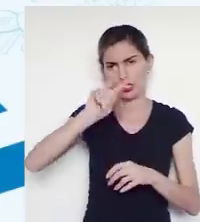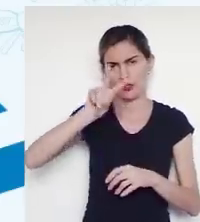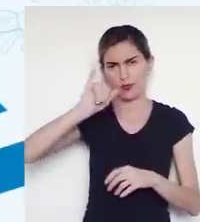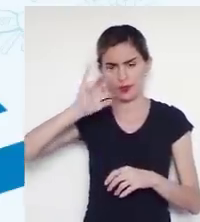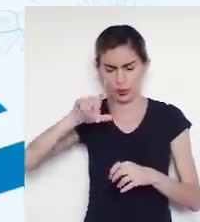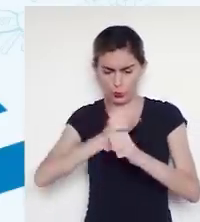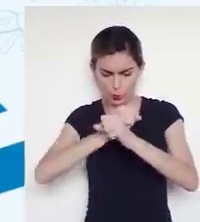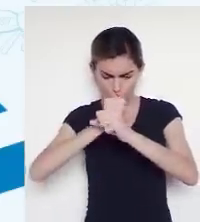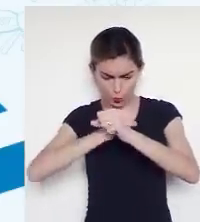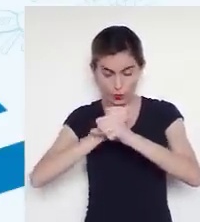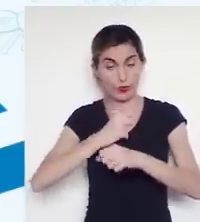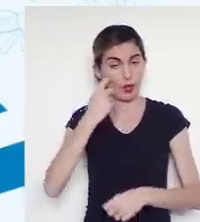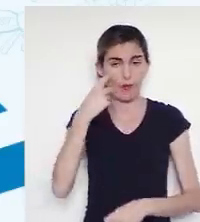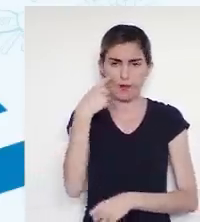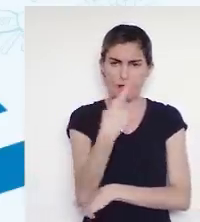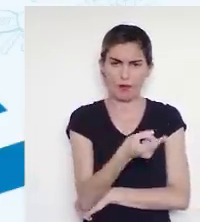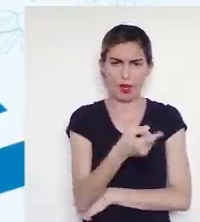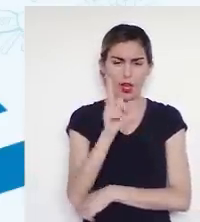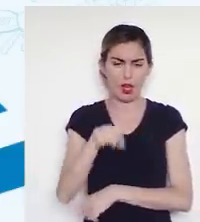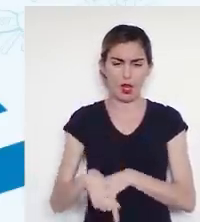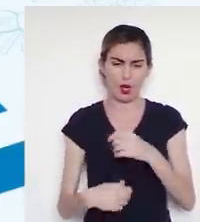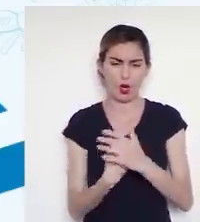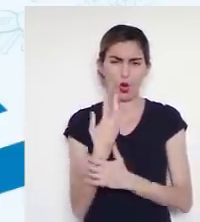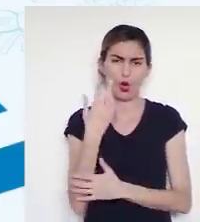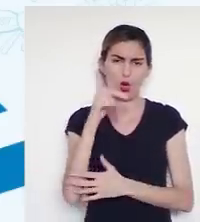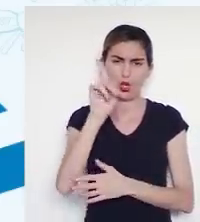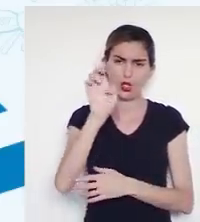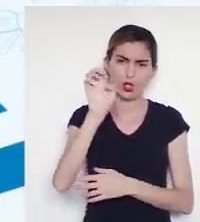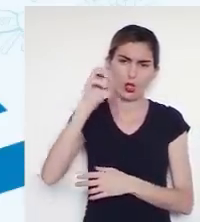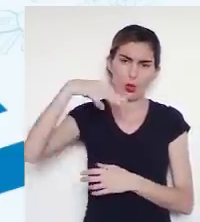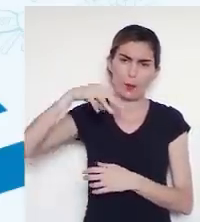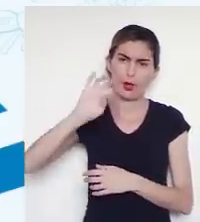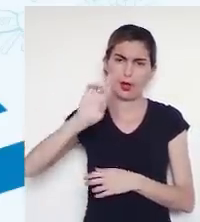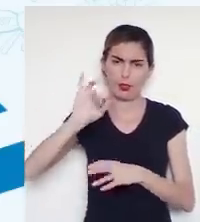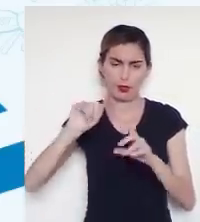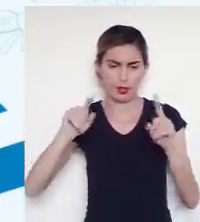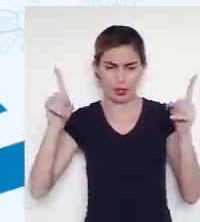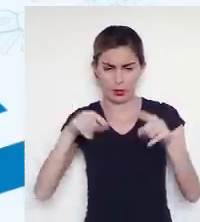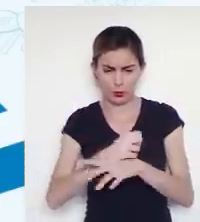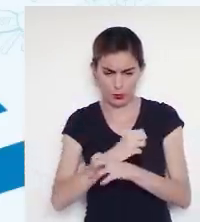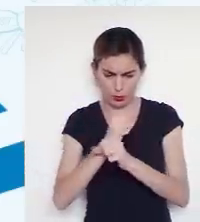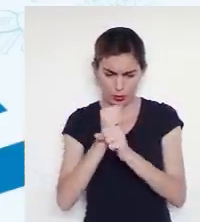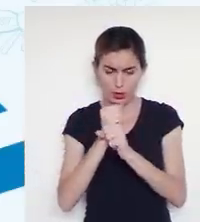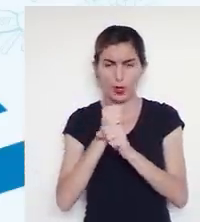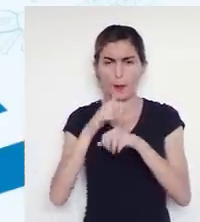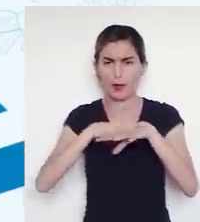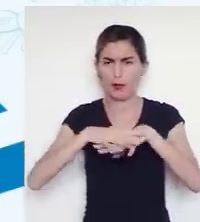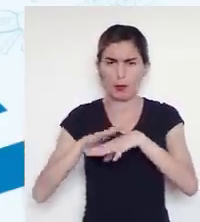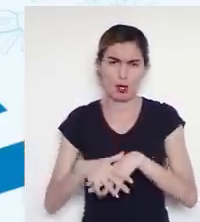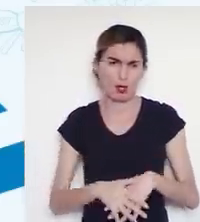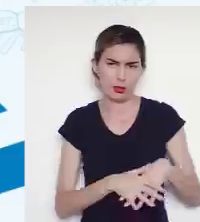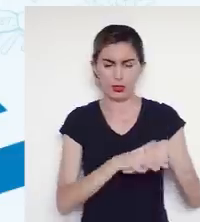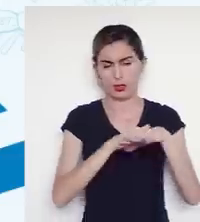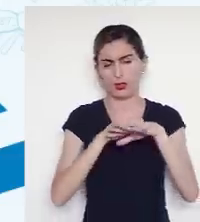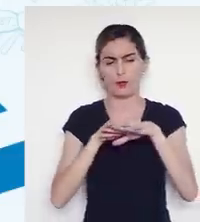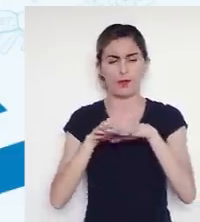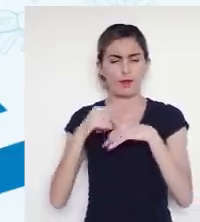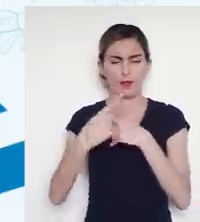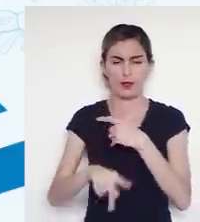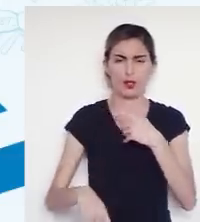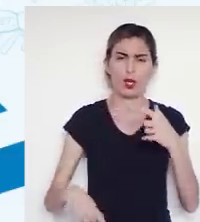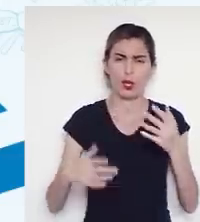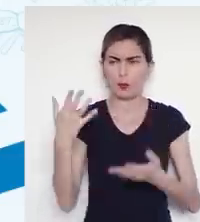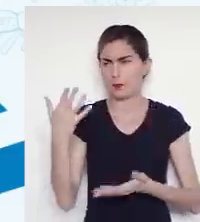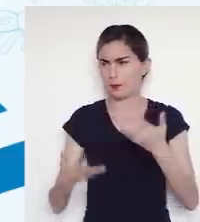civil, veja que o fenômeno é de origem geométrica. A engenharia e a matemática, então, elas vão